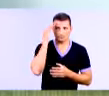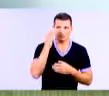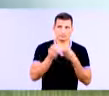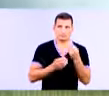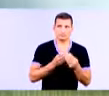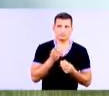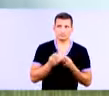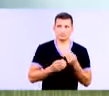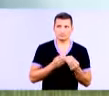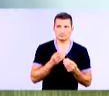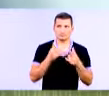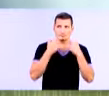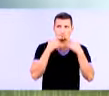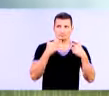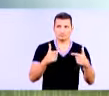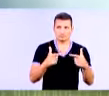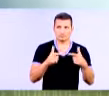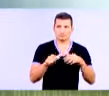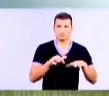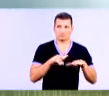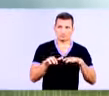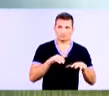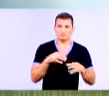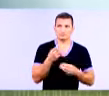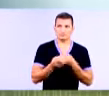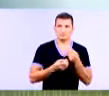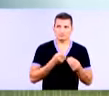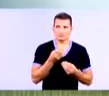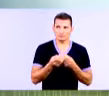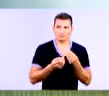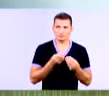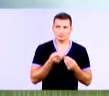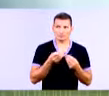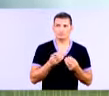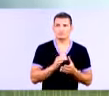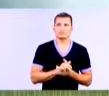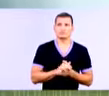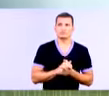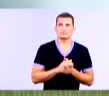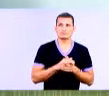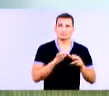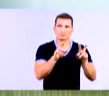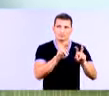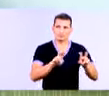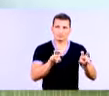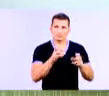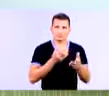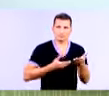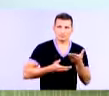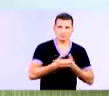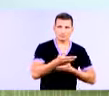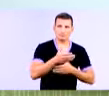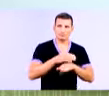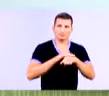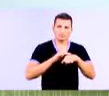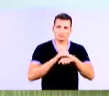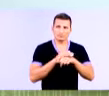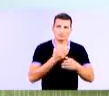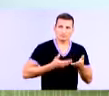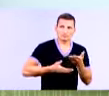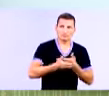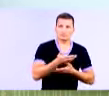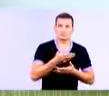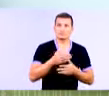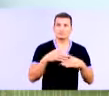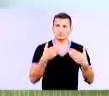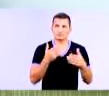funciona a linguagem de programação, como é que a gente conversa com o professor, ou com o computador, desculpa. E, lógico, esses problemas que nós